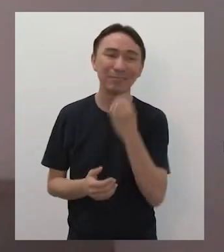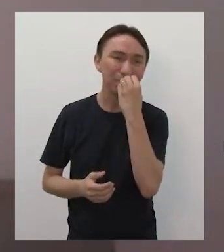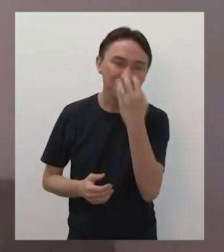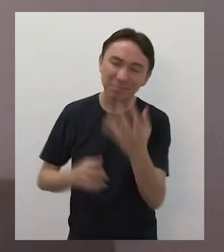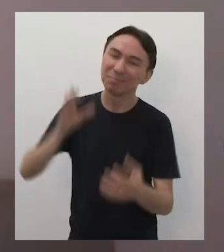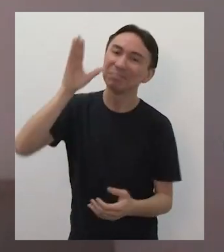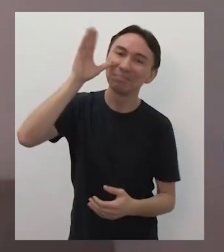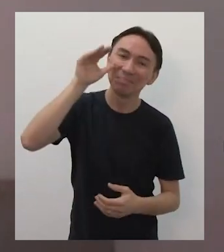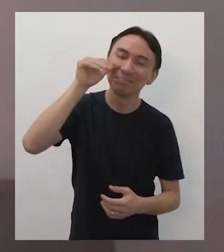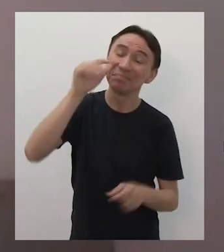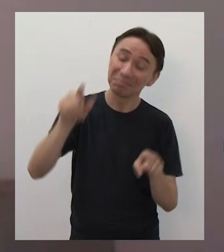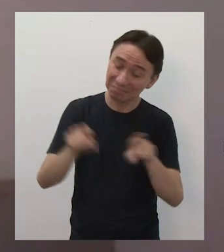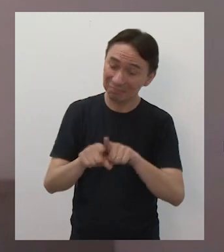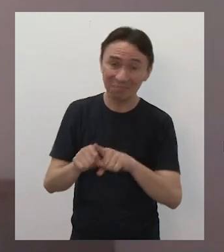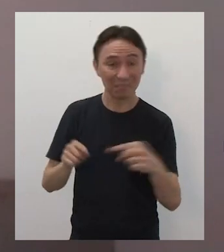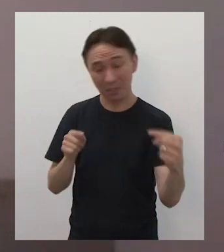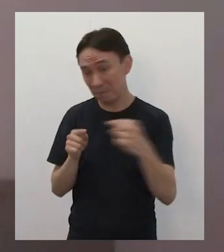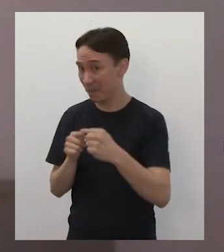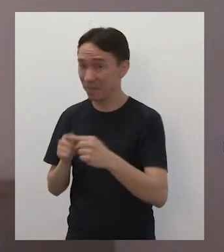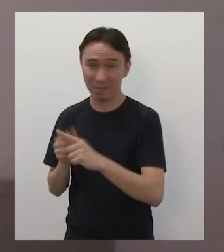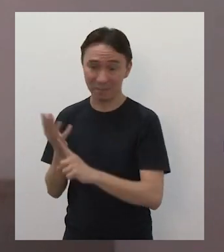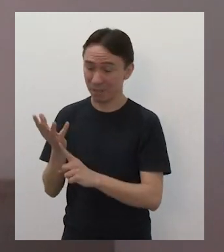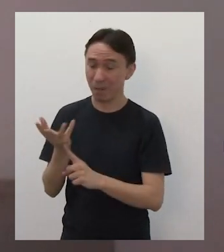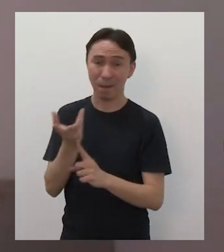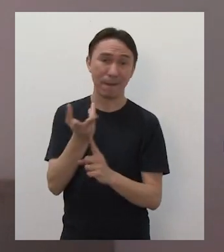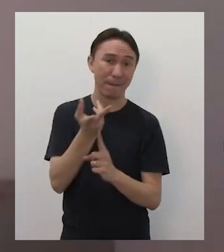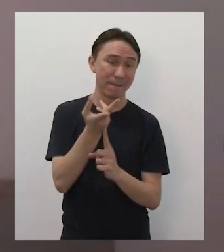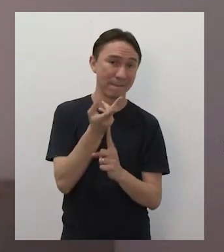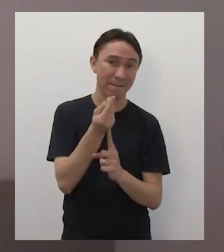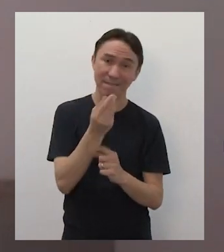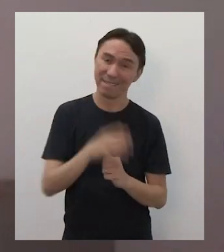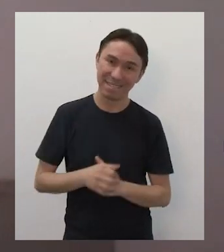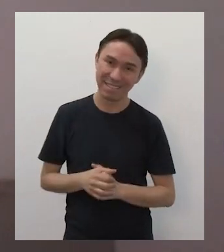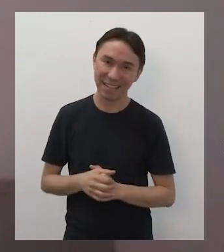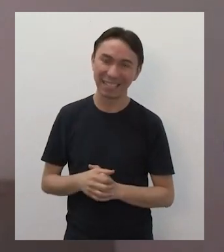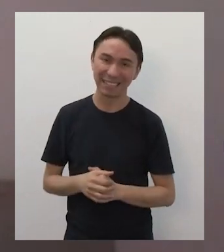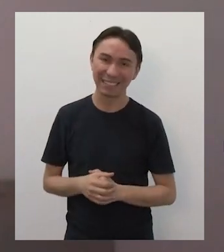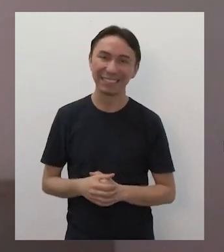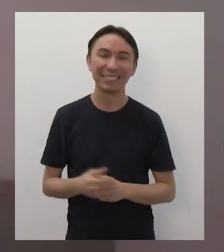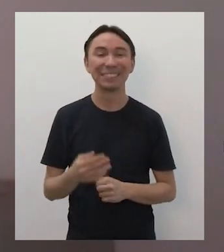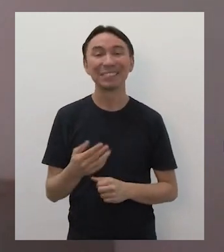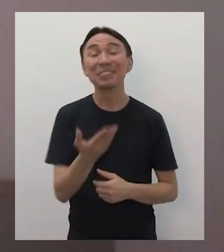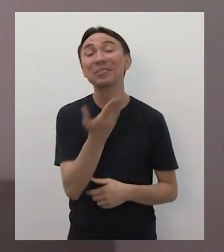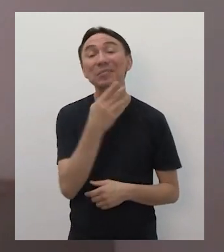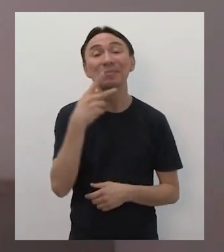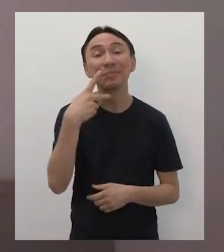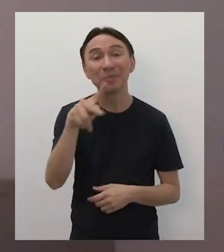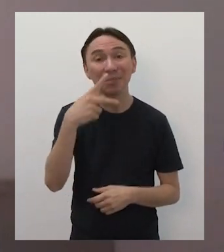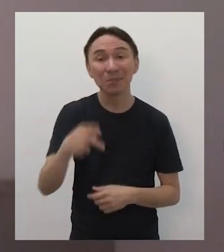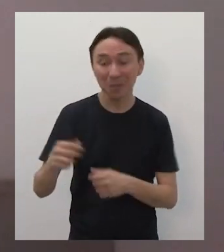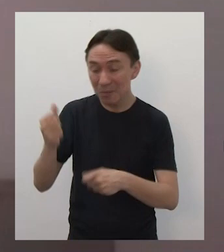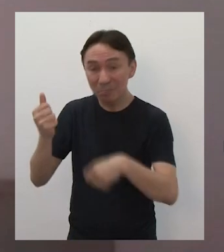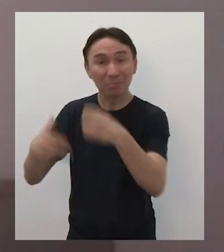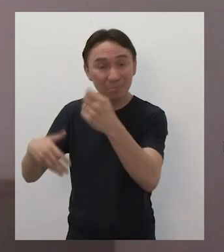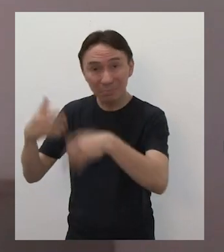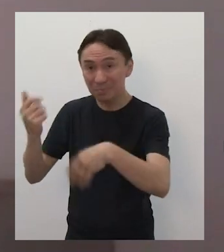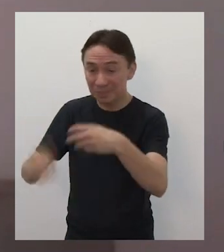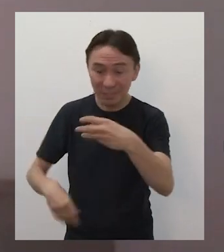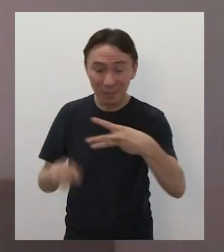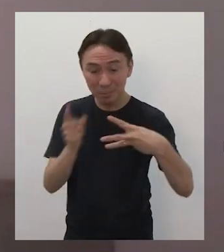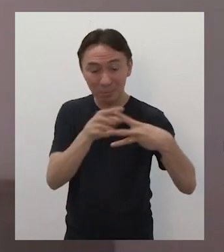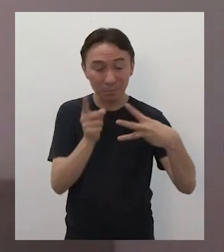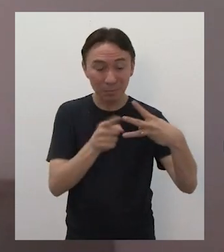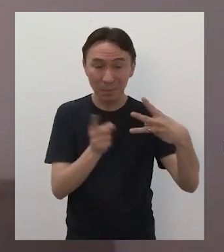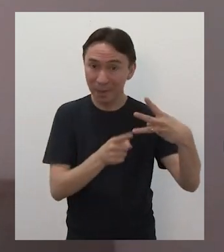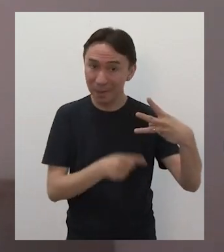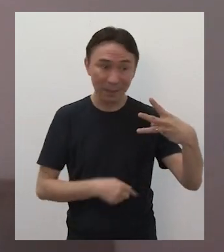interesse artístico. Então, na sua fala, Claudineia, fica muito explícita as 3 competências da